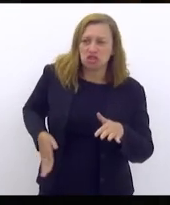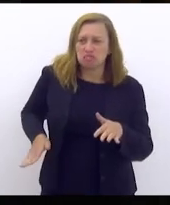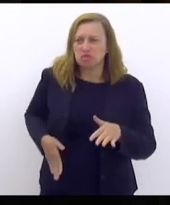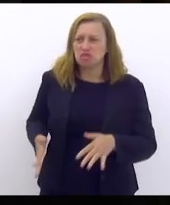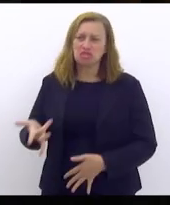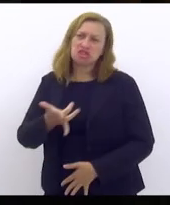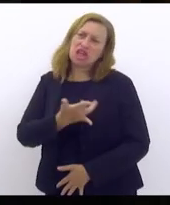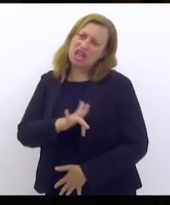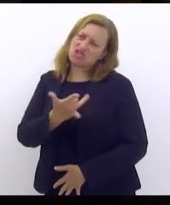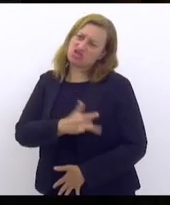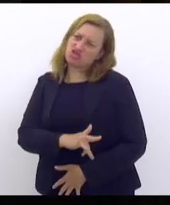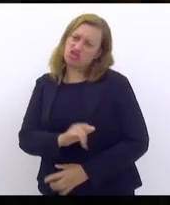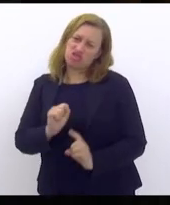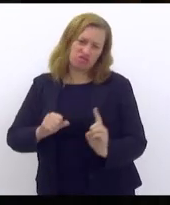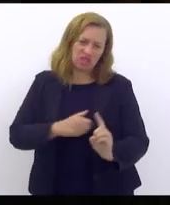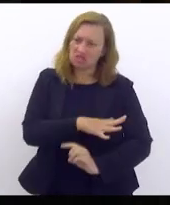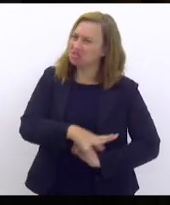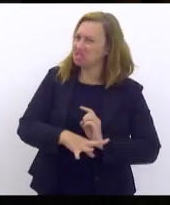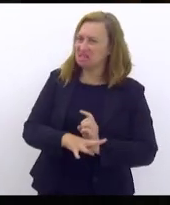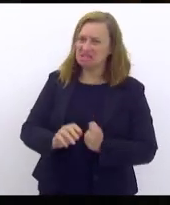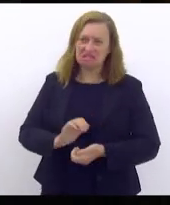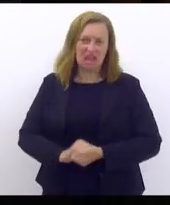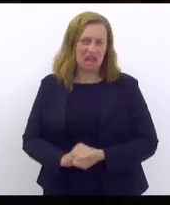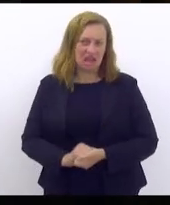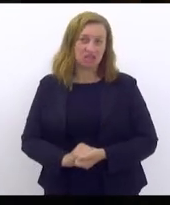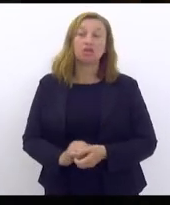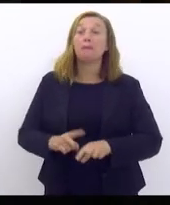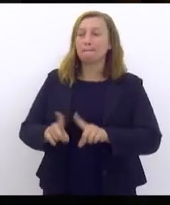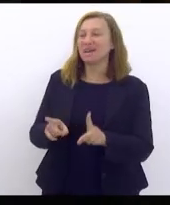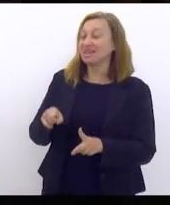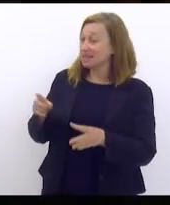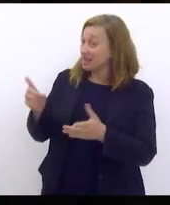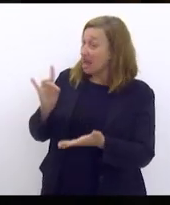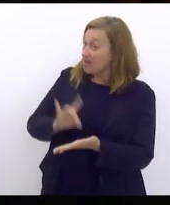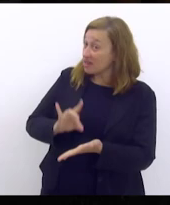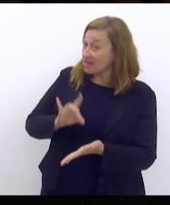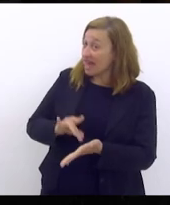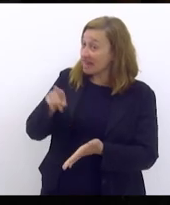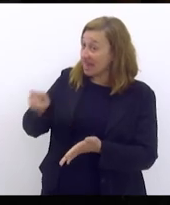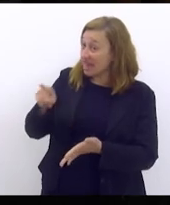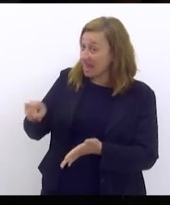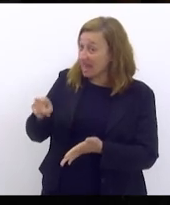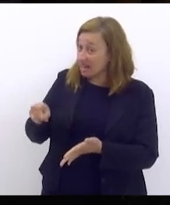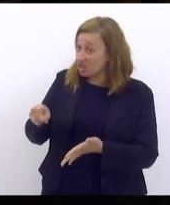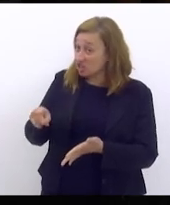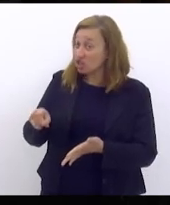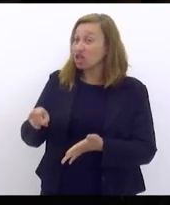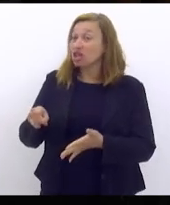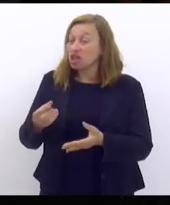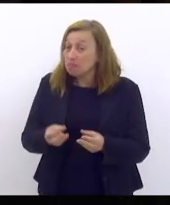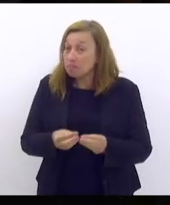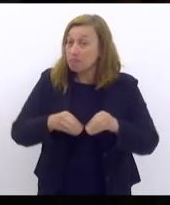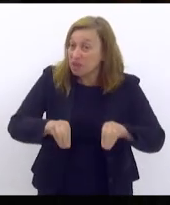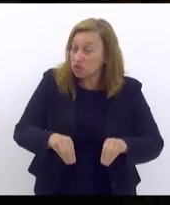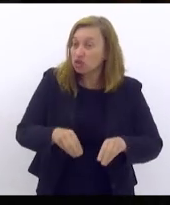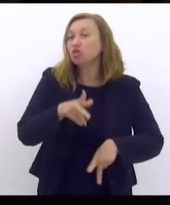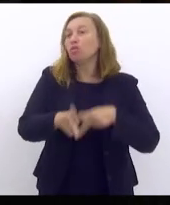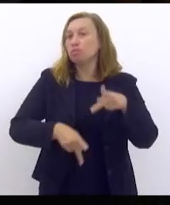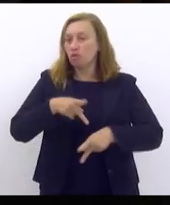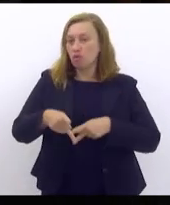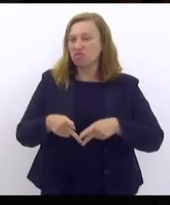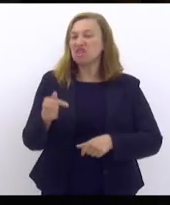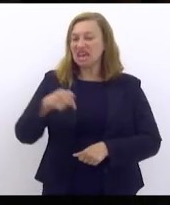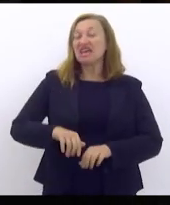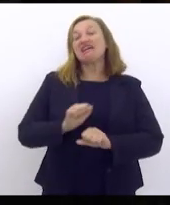vítimas da sociedade, quando, na verdade, são eles quem vitimizam a sociedade de bem. E aqui é